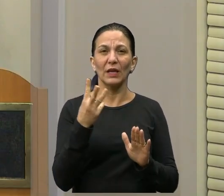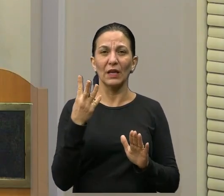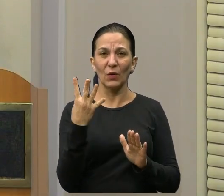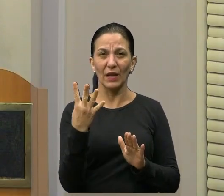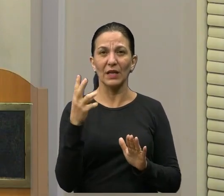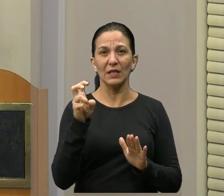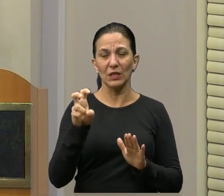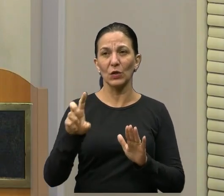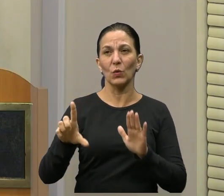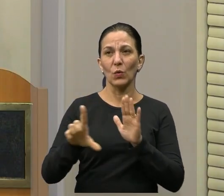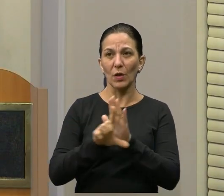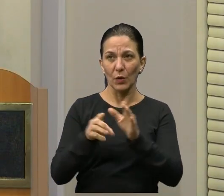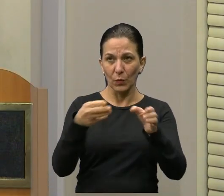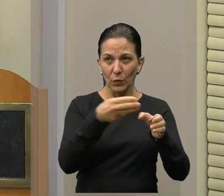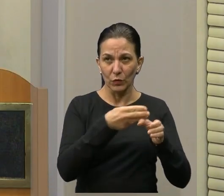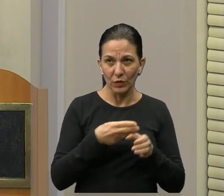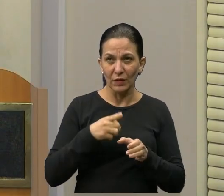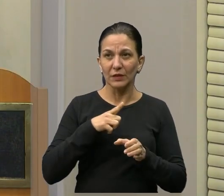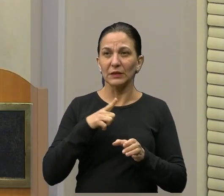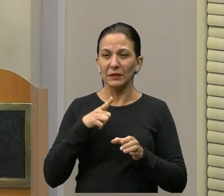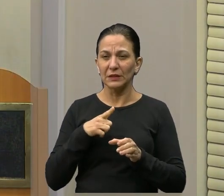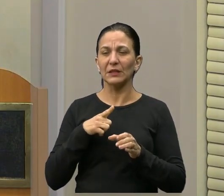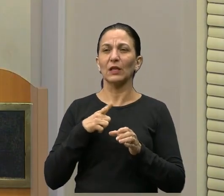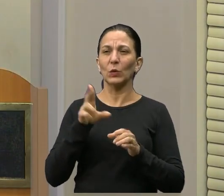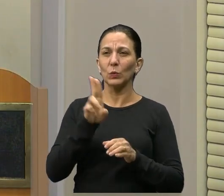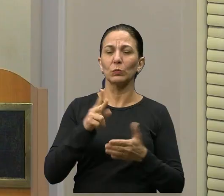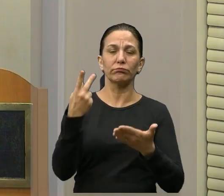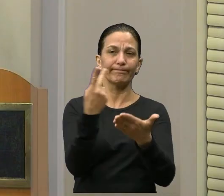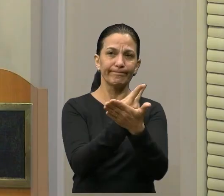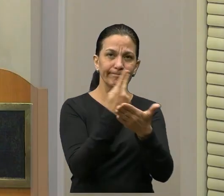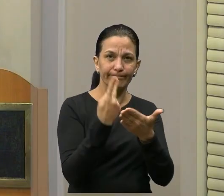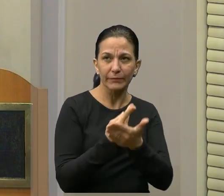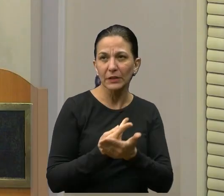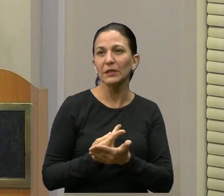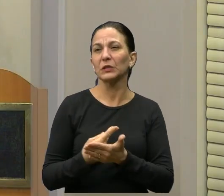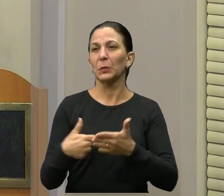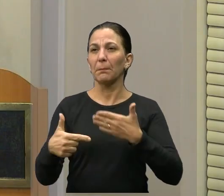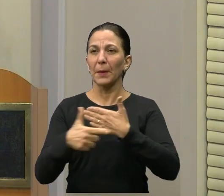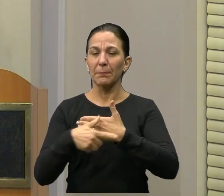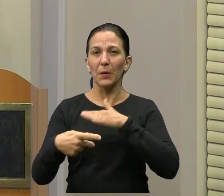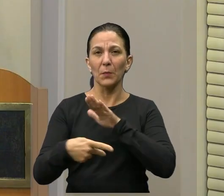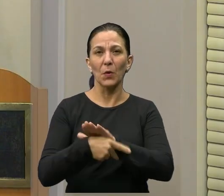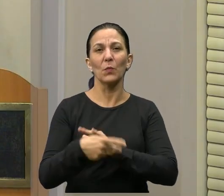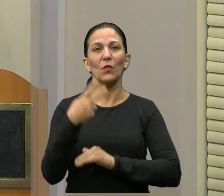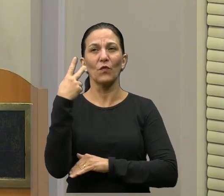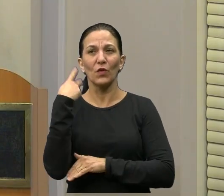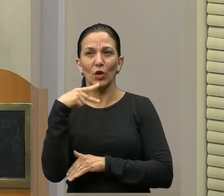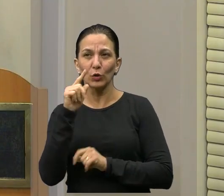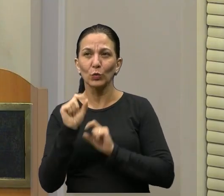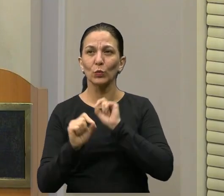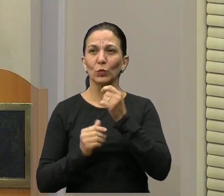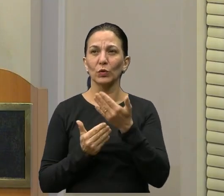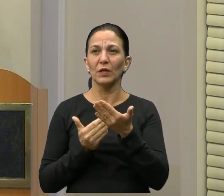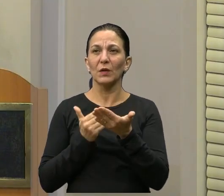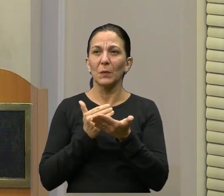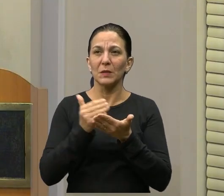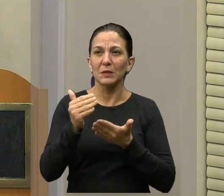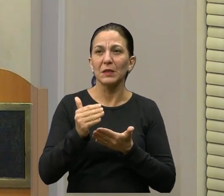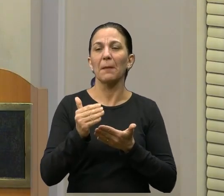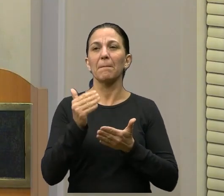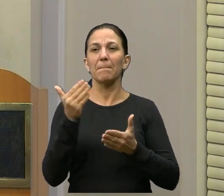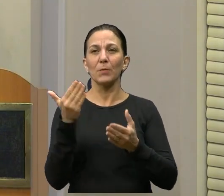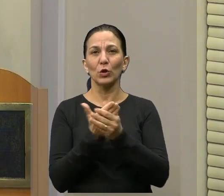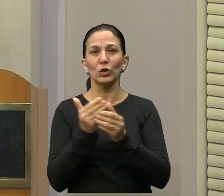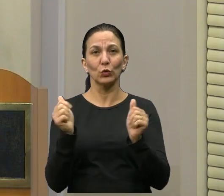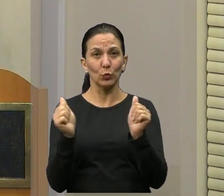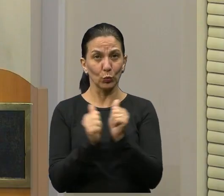Orgânica, onde cita o abuso de prerrogativas parlamentares como uma possível causa a dar início a um processo junto